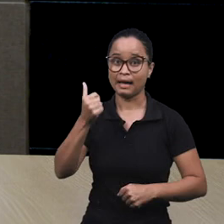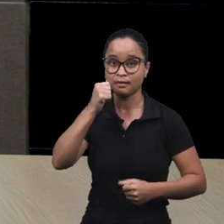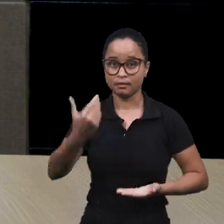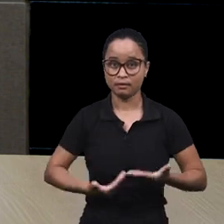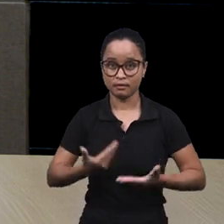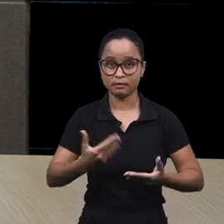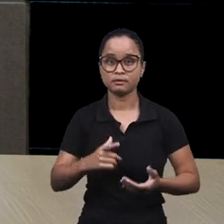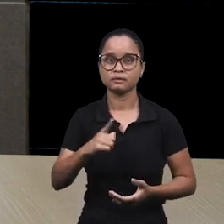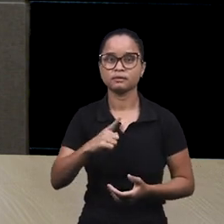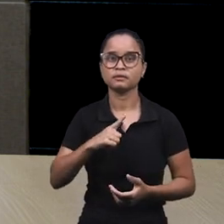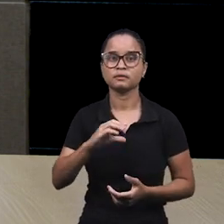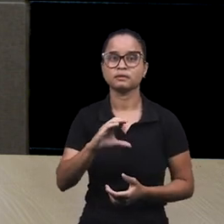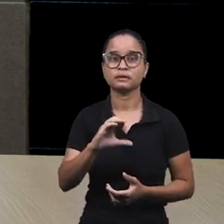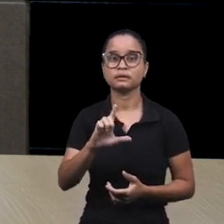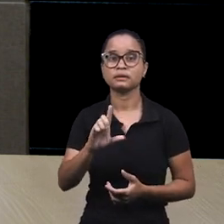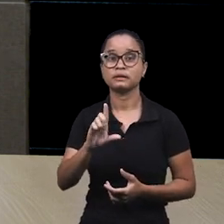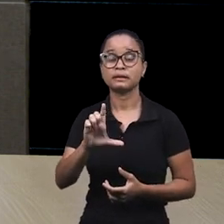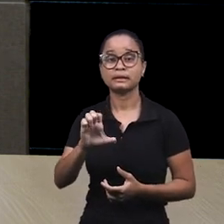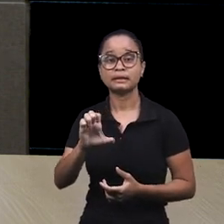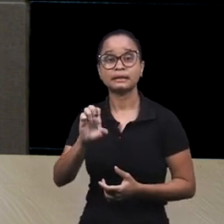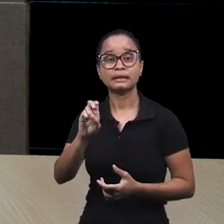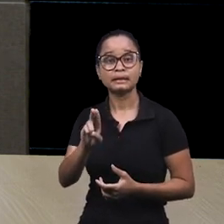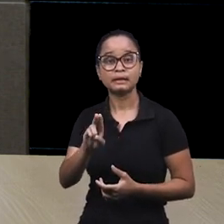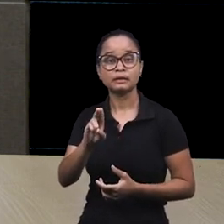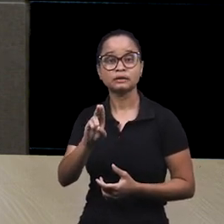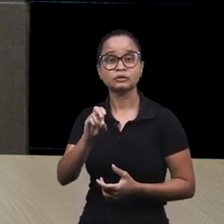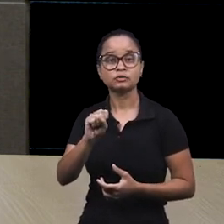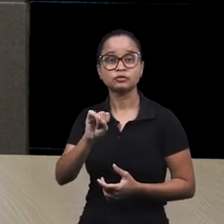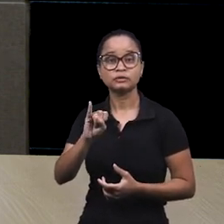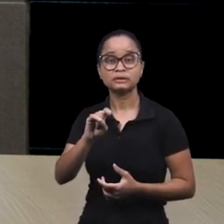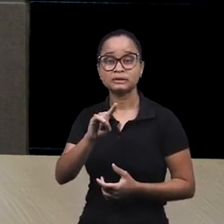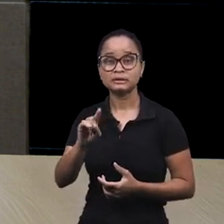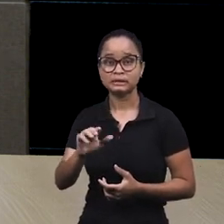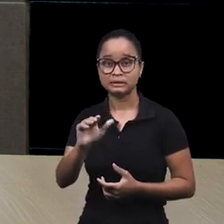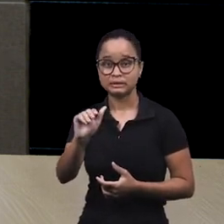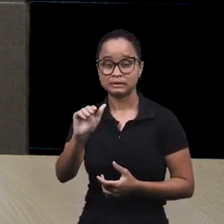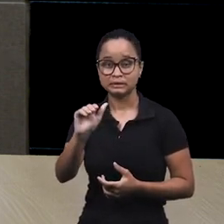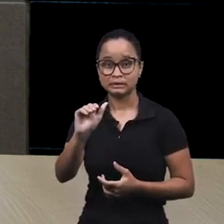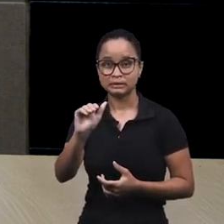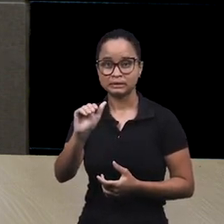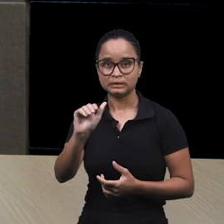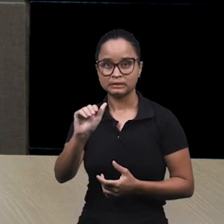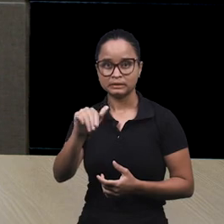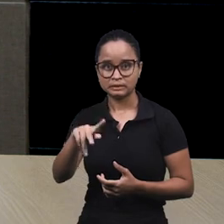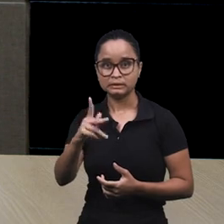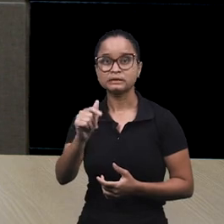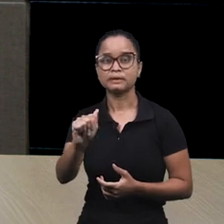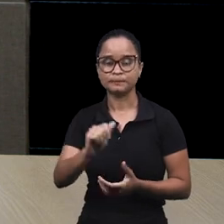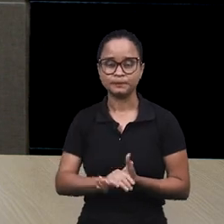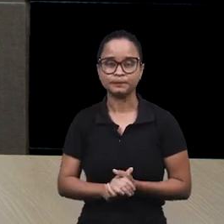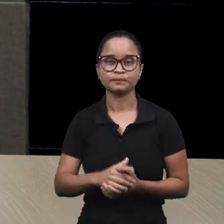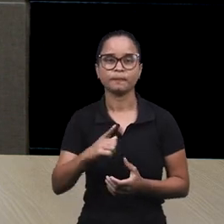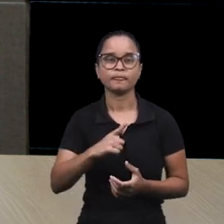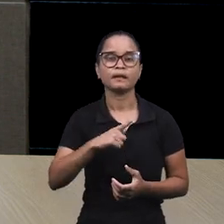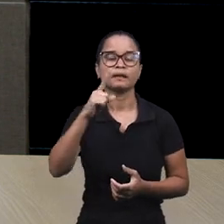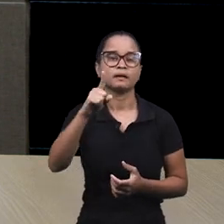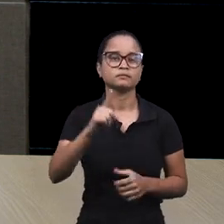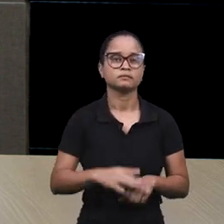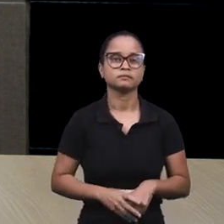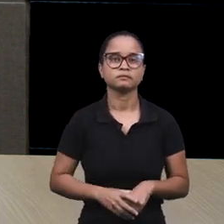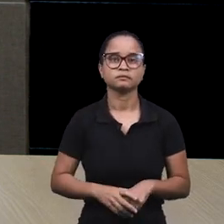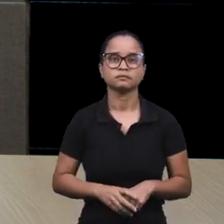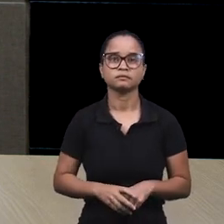a nossa irmã Cleuzinha. Cleuzinha, ela é ali da nossa igreja em Orlando.